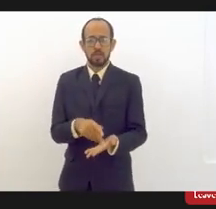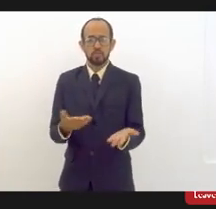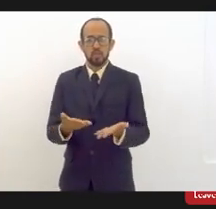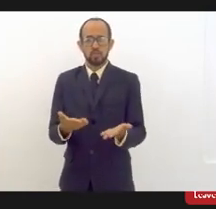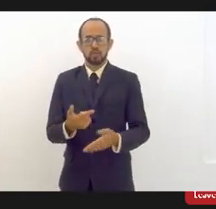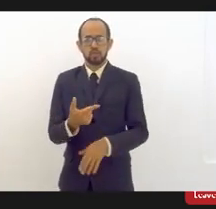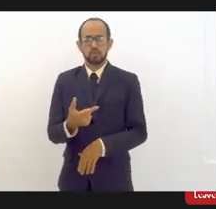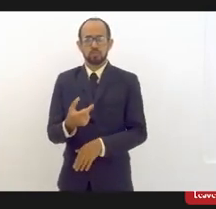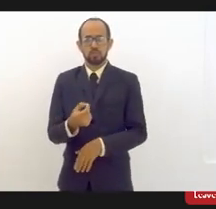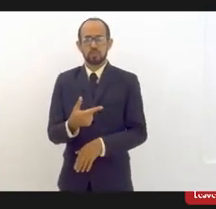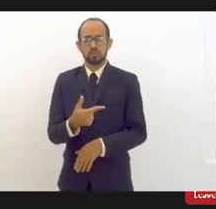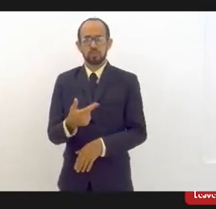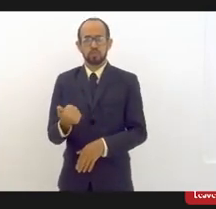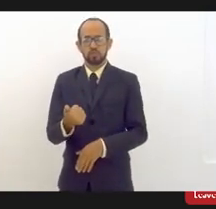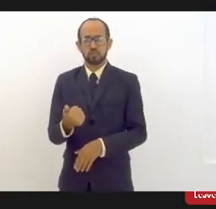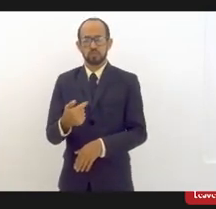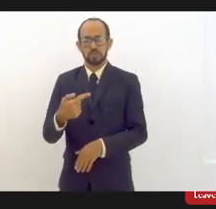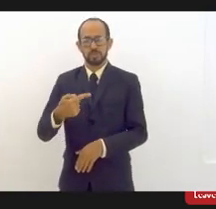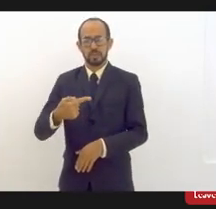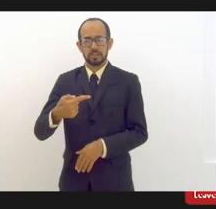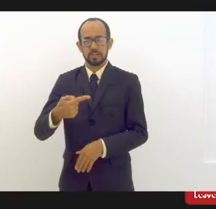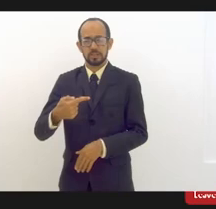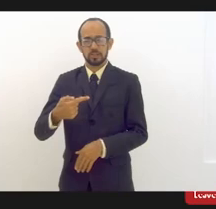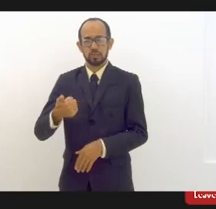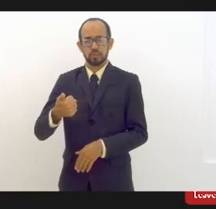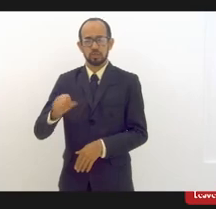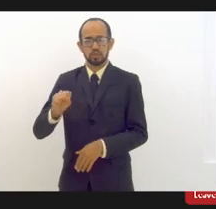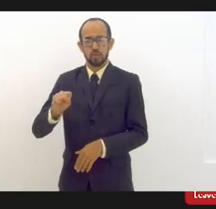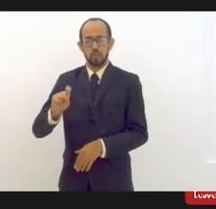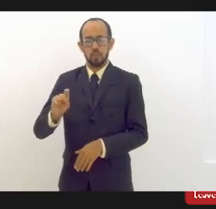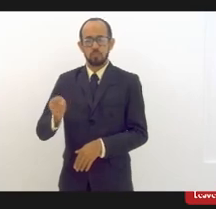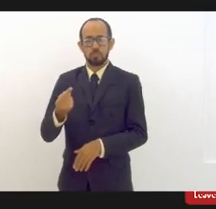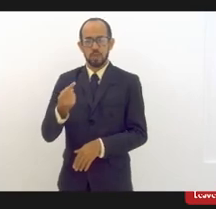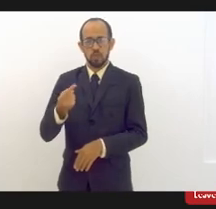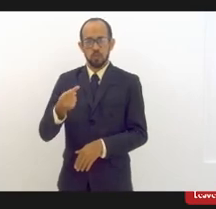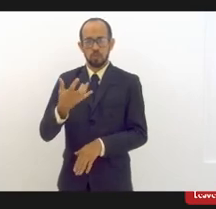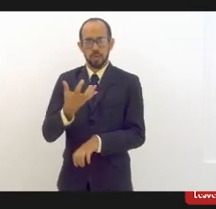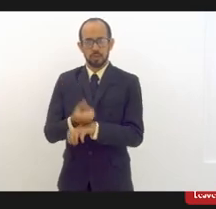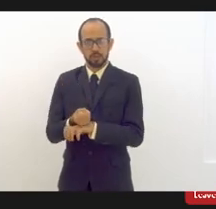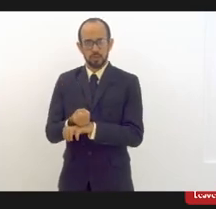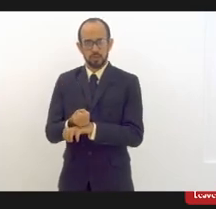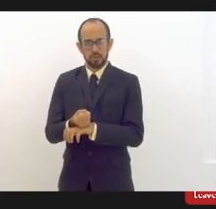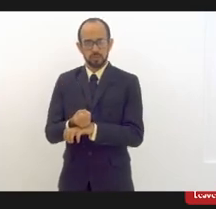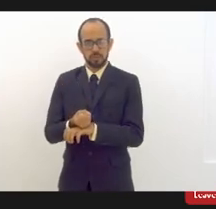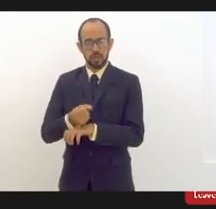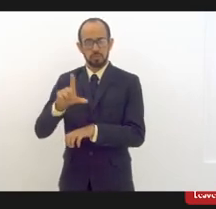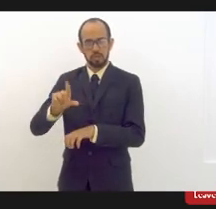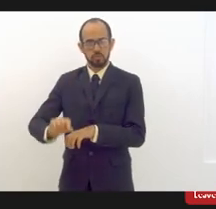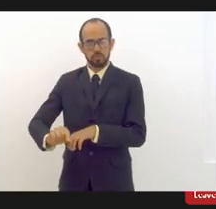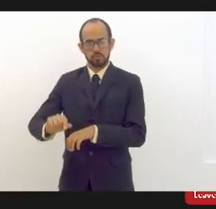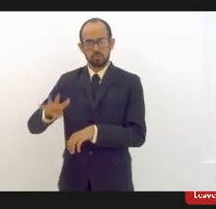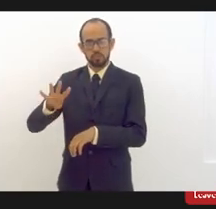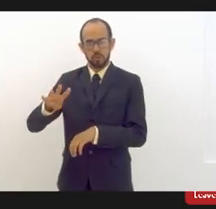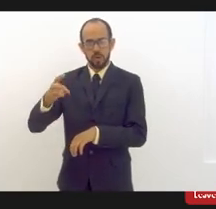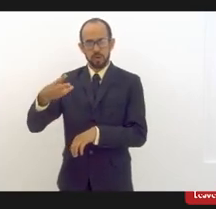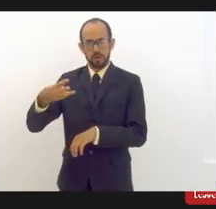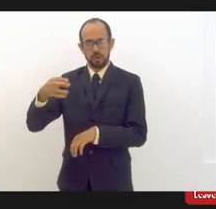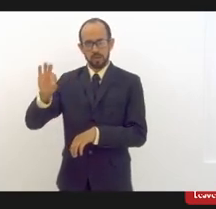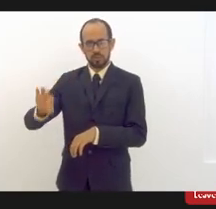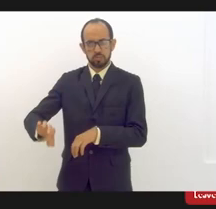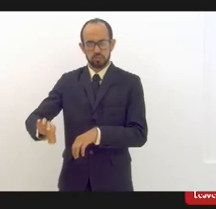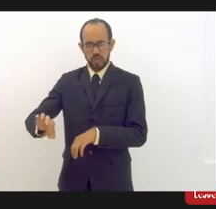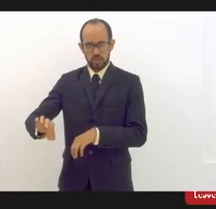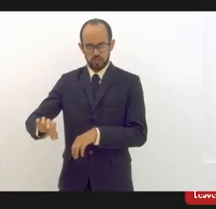de 718 mil matrículas, né? Uma redução aí de 43% no número